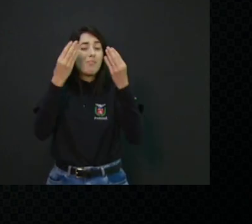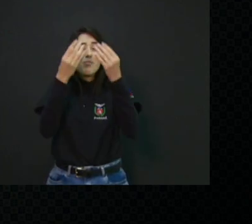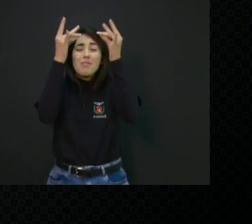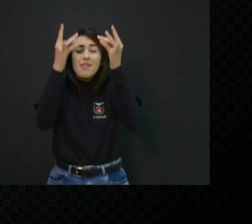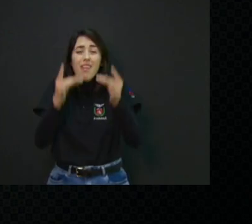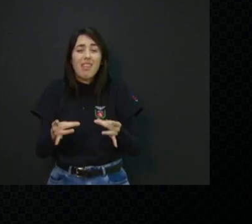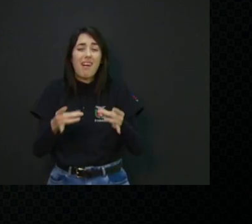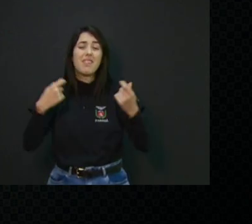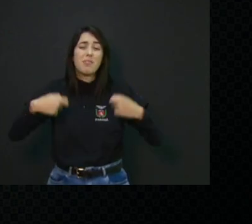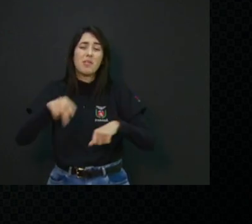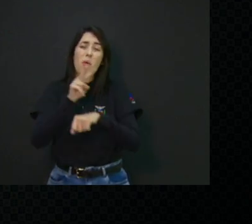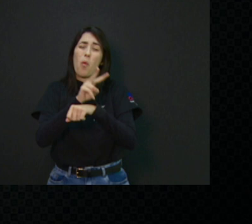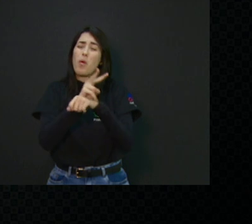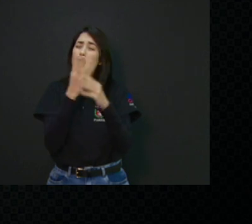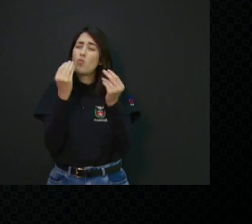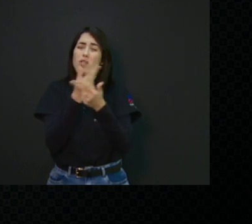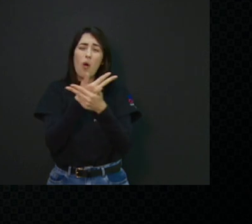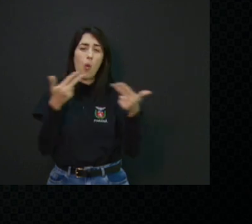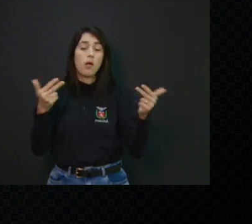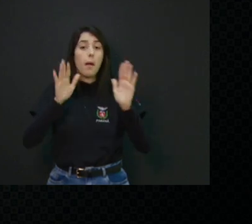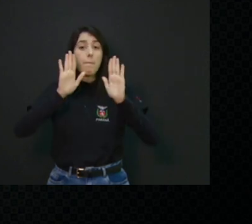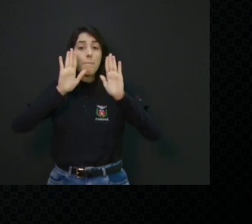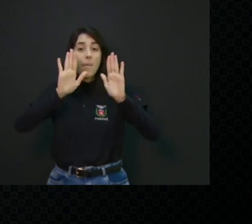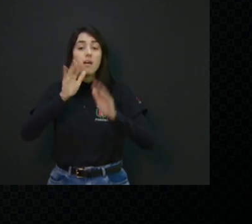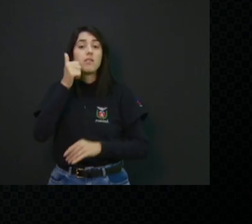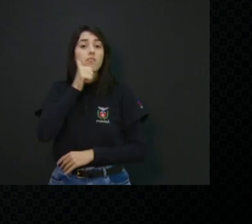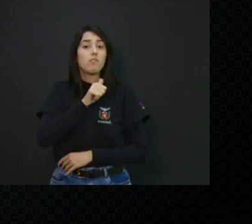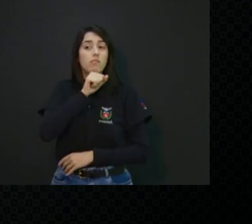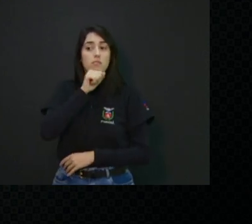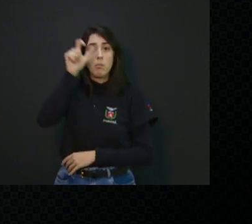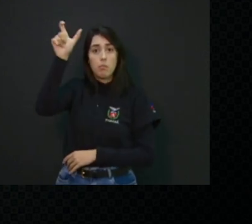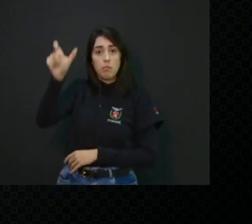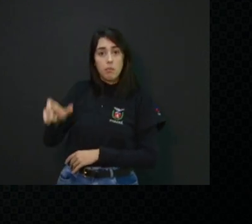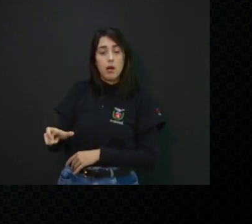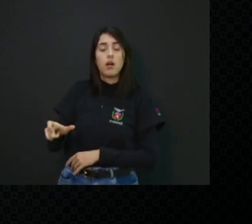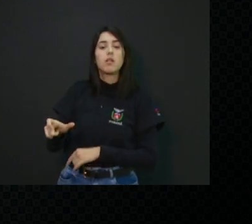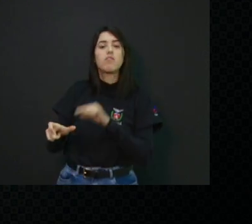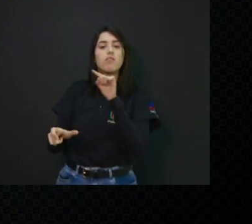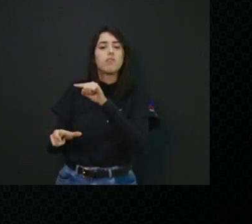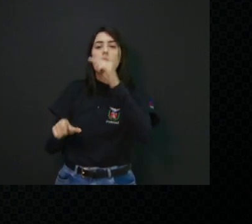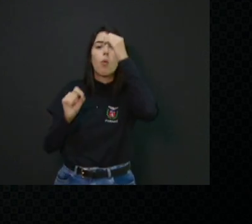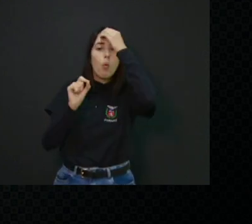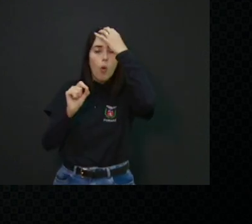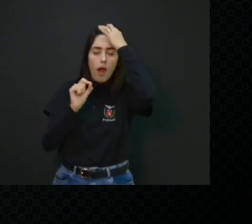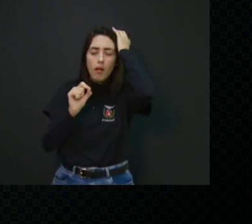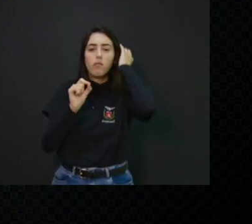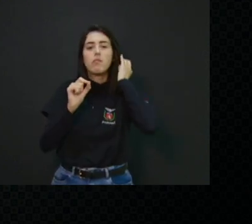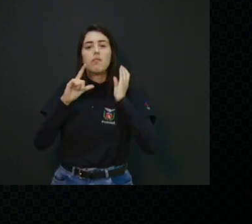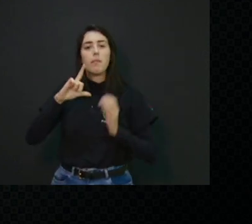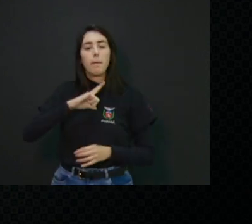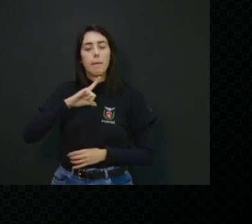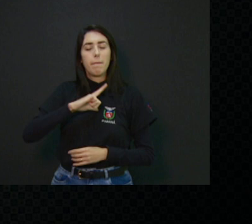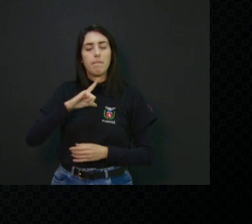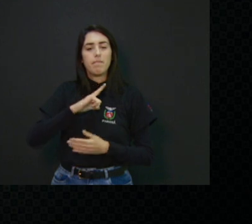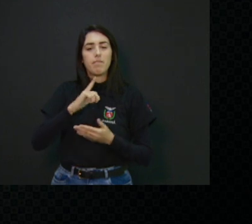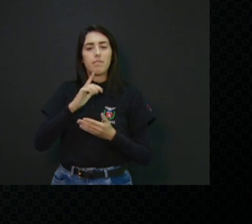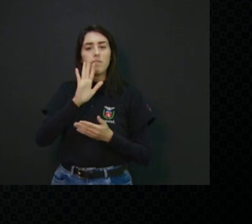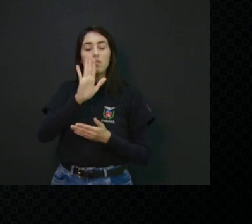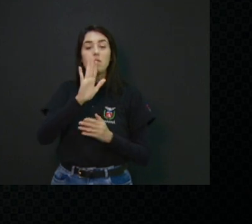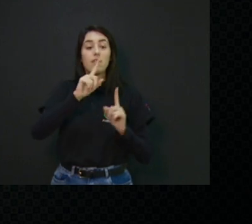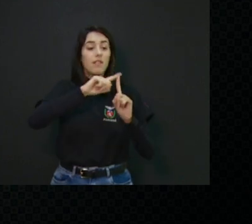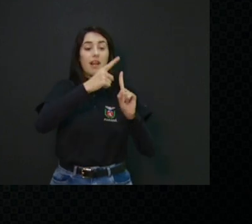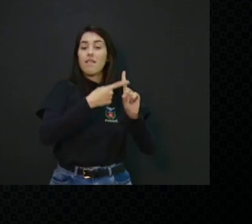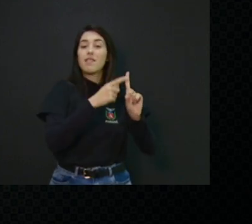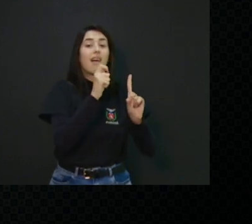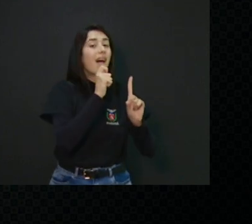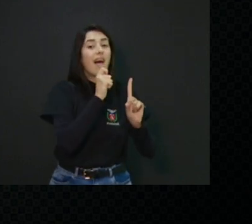professor Carlos, né? Verdade. Mas a mãe, ela, neste momento, né, em que principalmente seria antes de